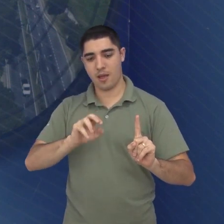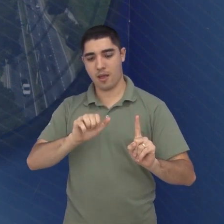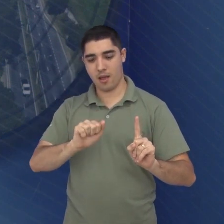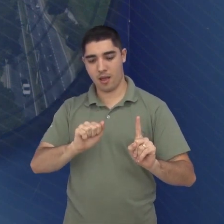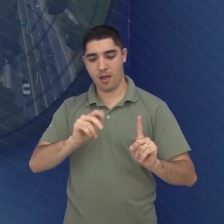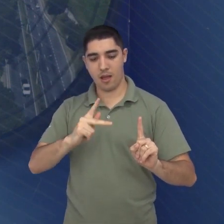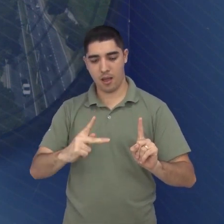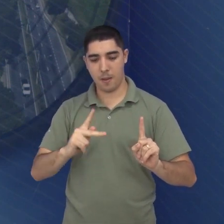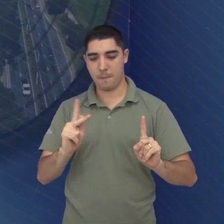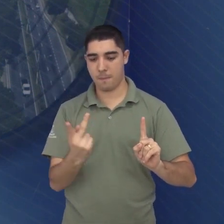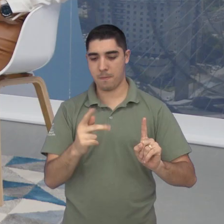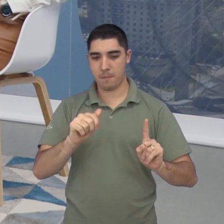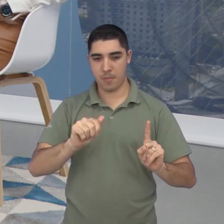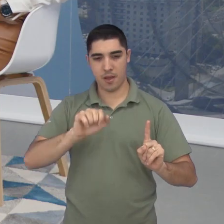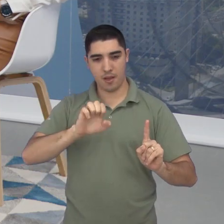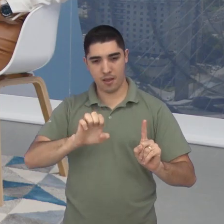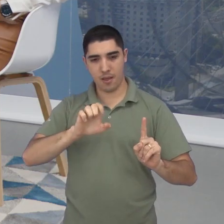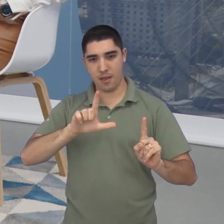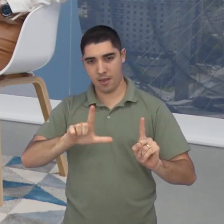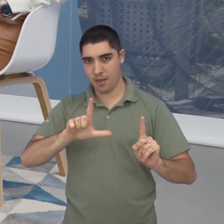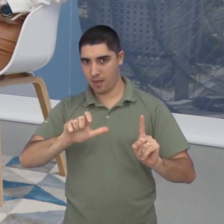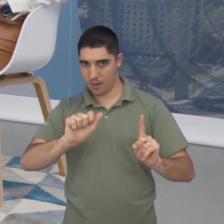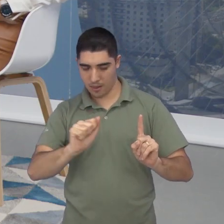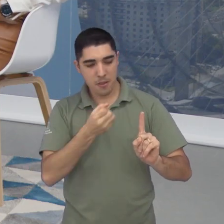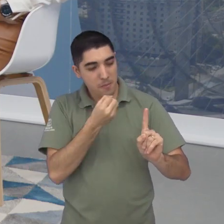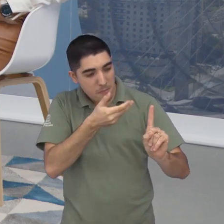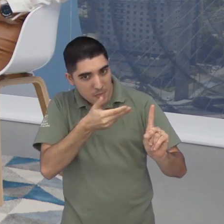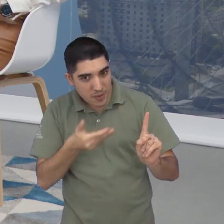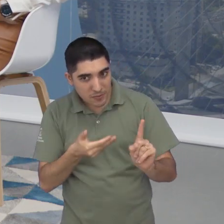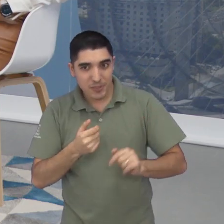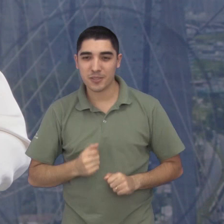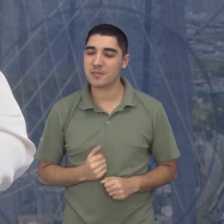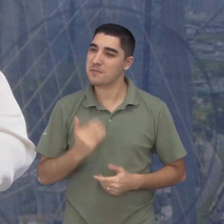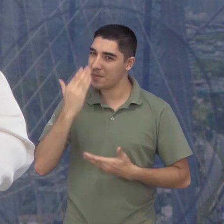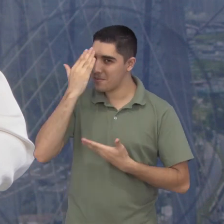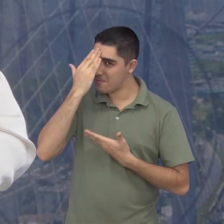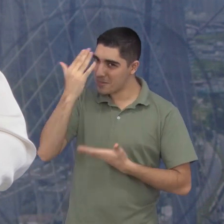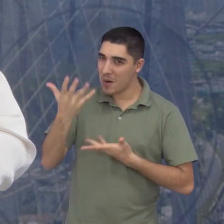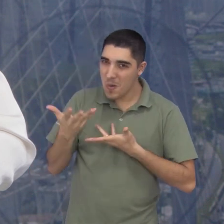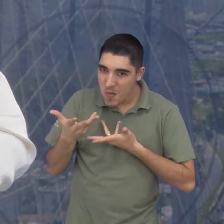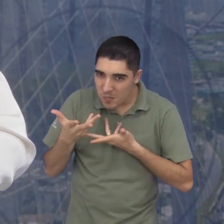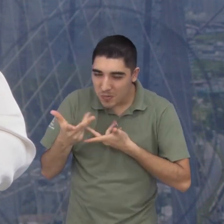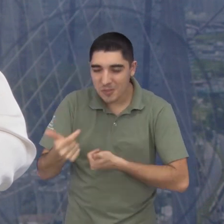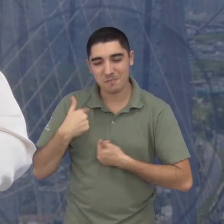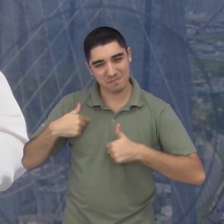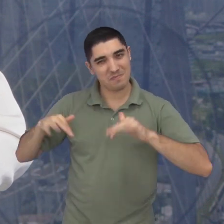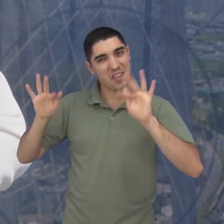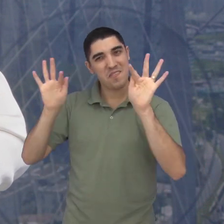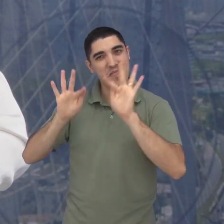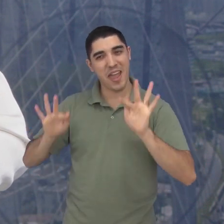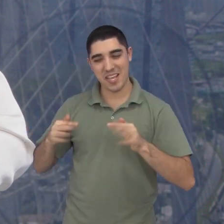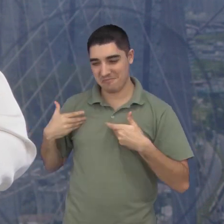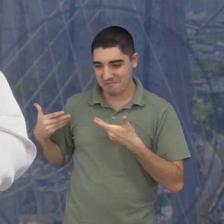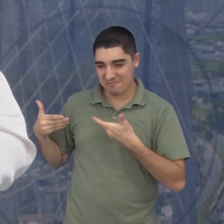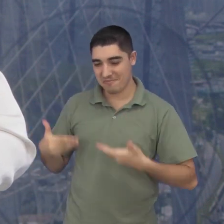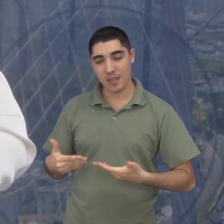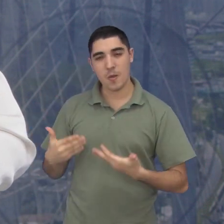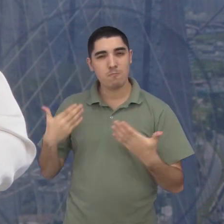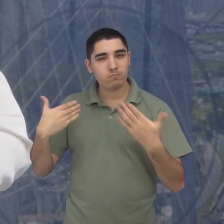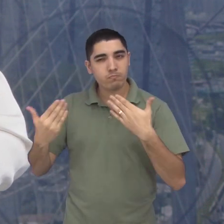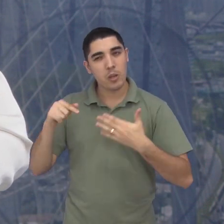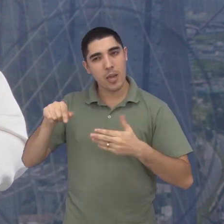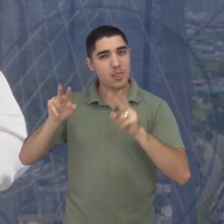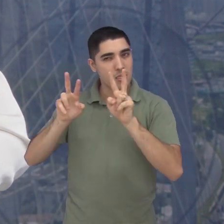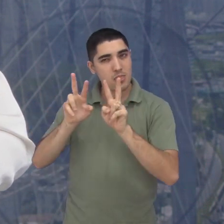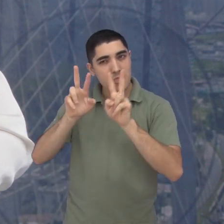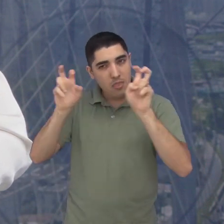De Martini. Seja muito bem-vinda, Rafaela. Muito obrigada. Eu fico muito feliz pelo convite de estar aqui, da gente poder conversar um pouquinho